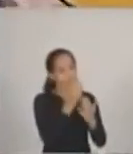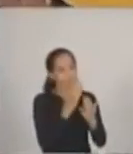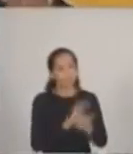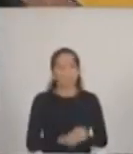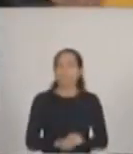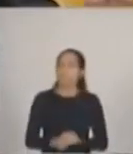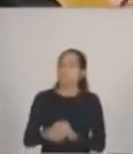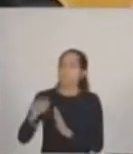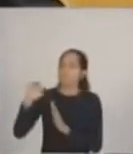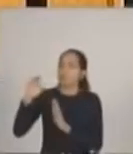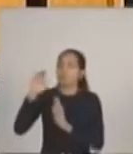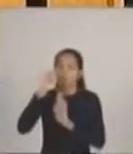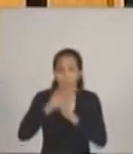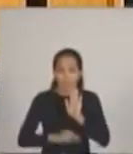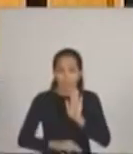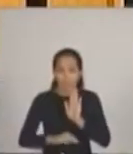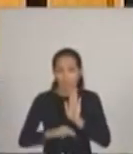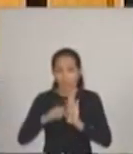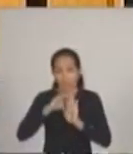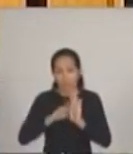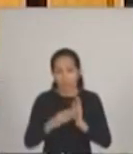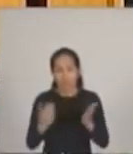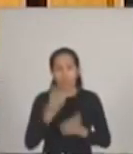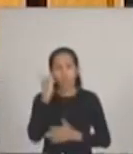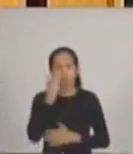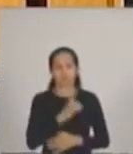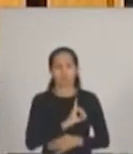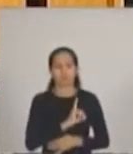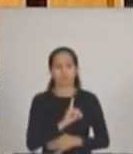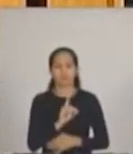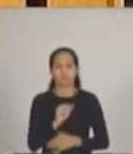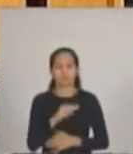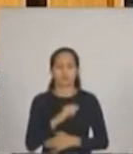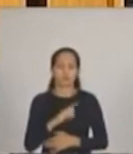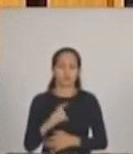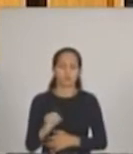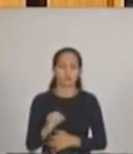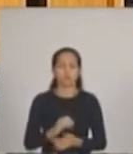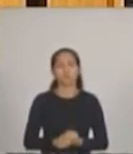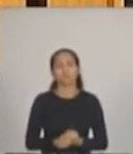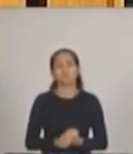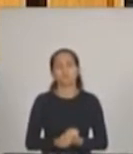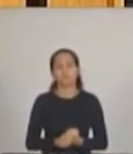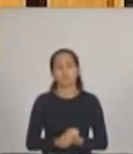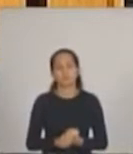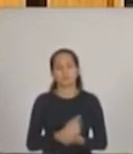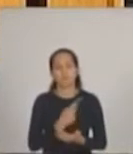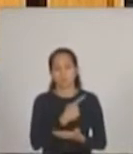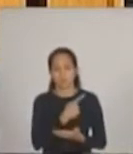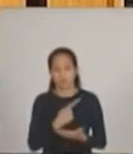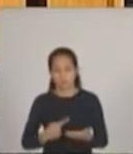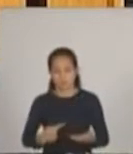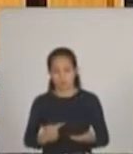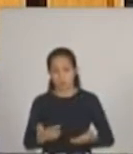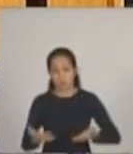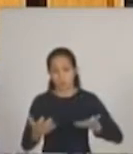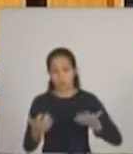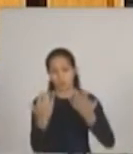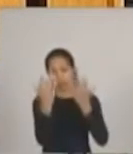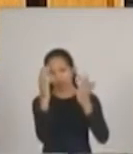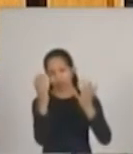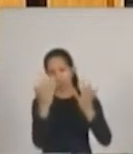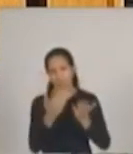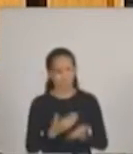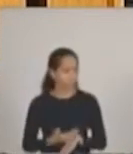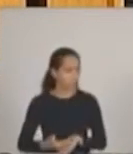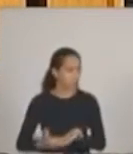ordem, presidente Gandini. Deputado Danilo, deputado Emílio. Marquinho. Presidente, gostaria de parabenizar aí a iniciativa